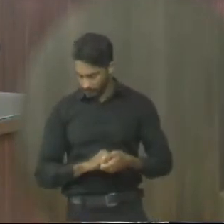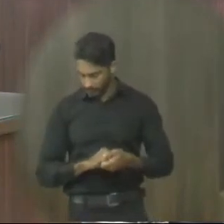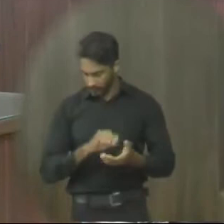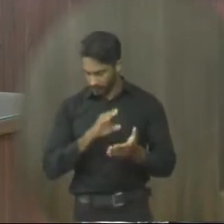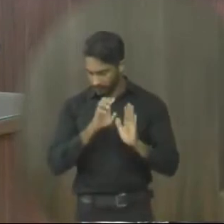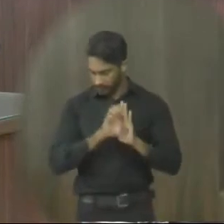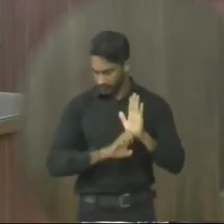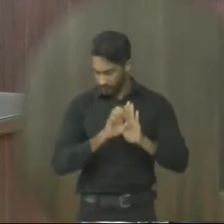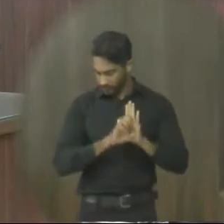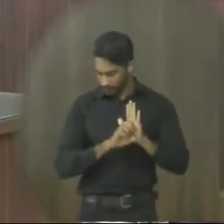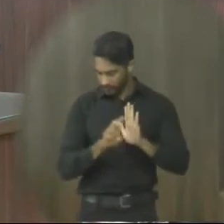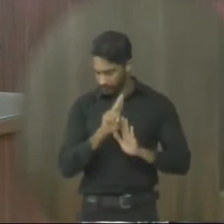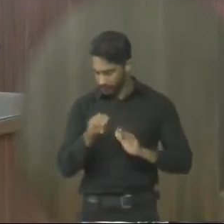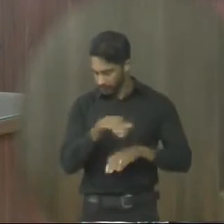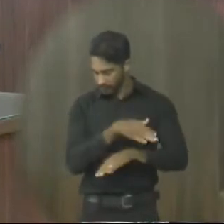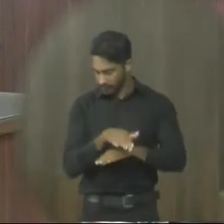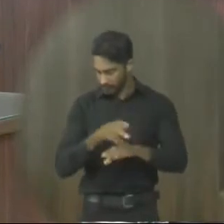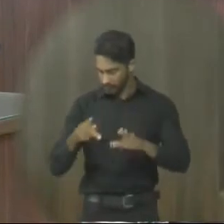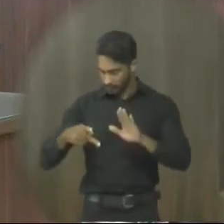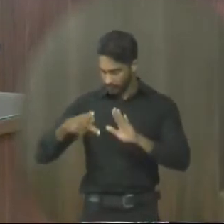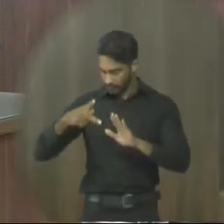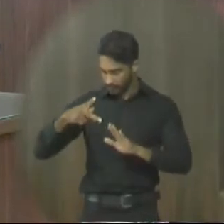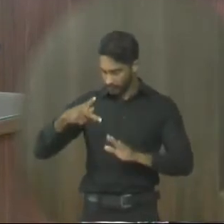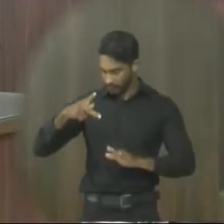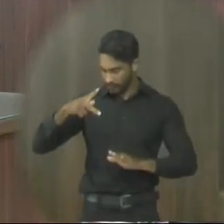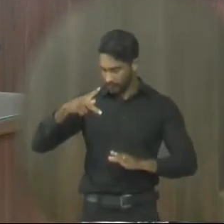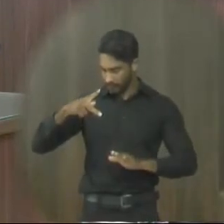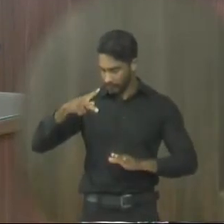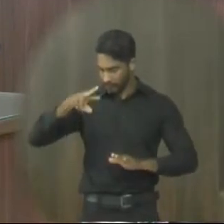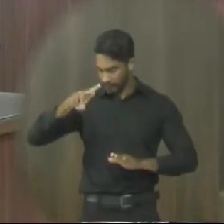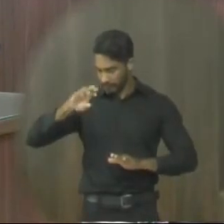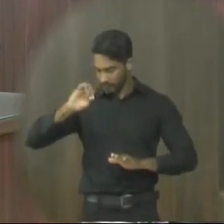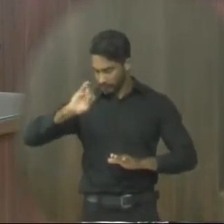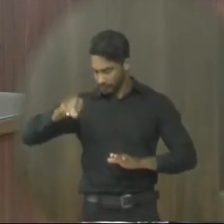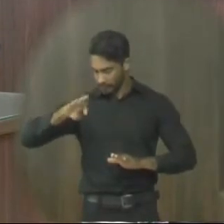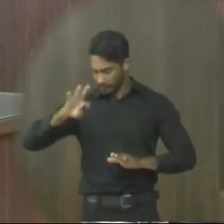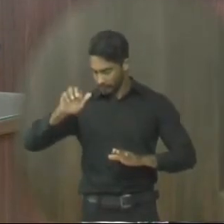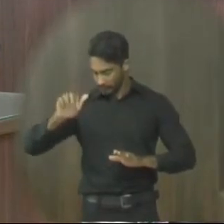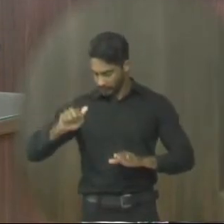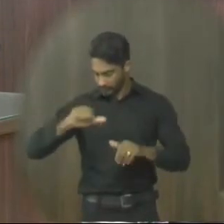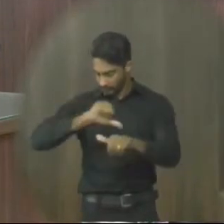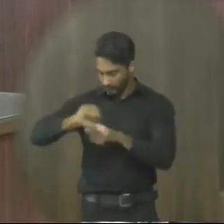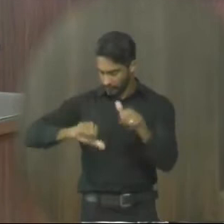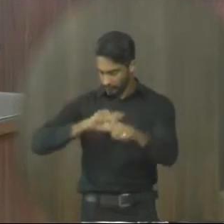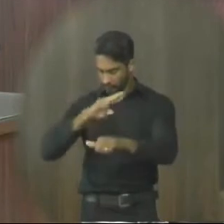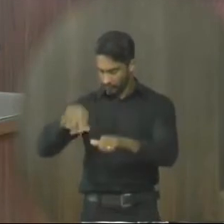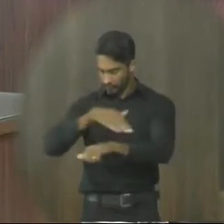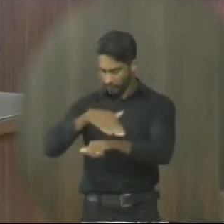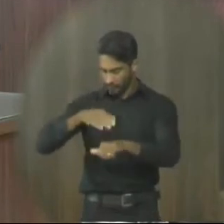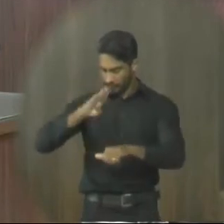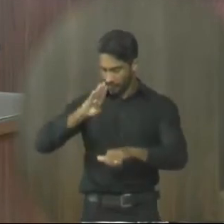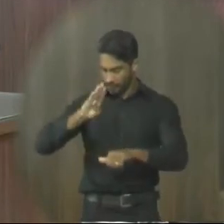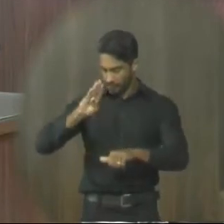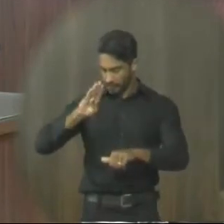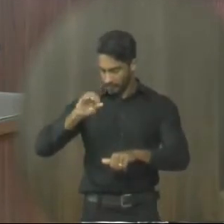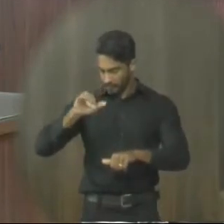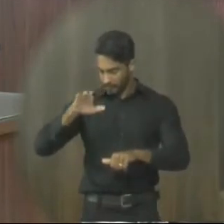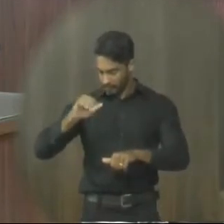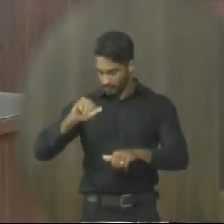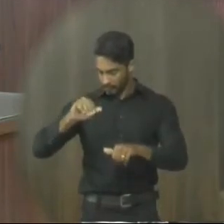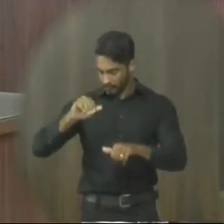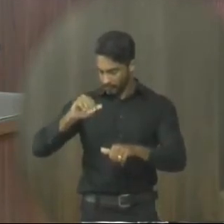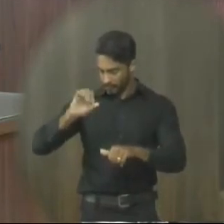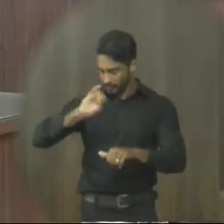Emenda. Determinação da rua projetada em continuidade da Rua Boaventura Marques da Silva, no bairro Jacarezinho, de